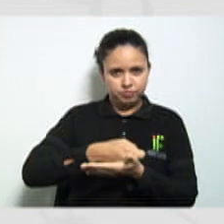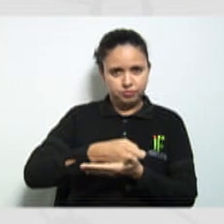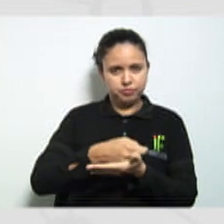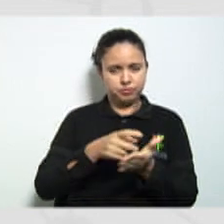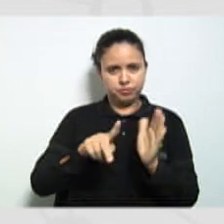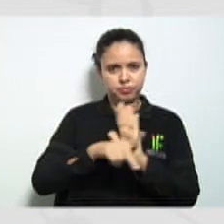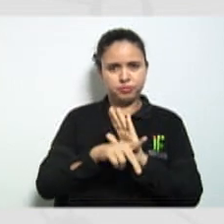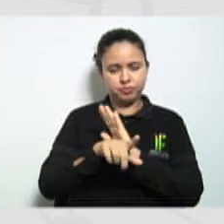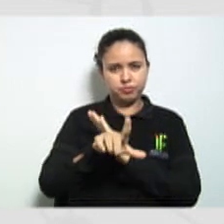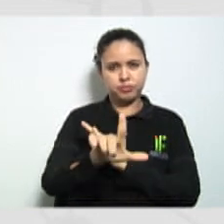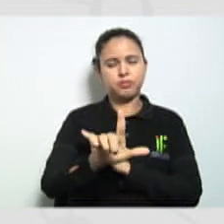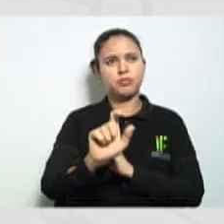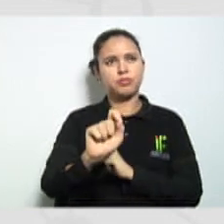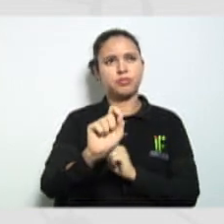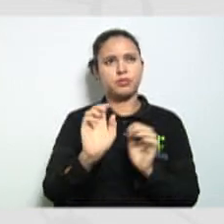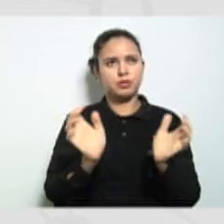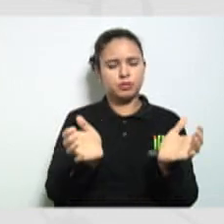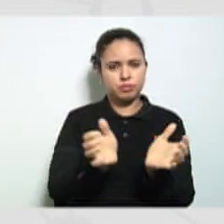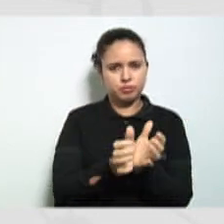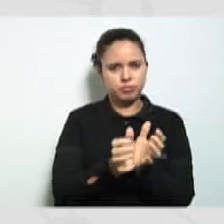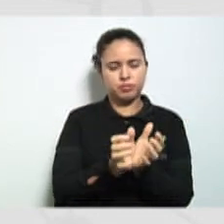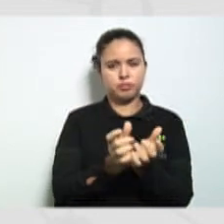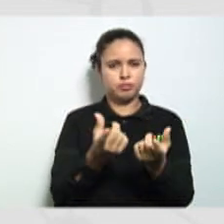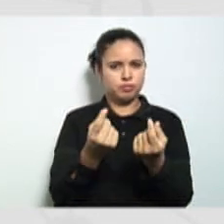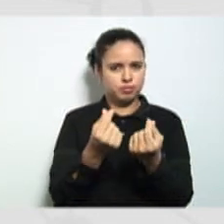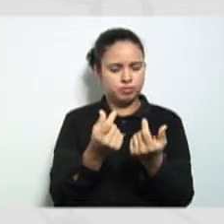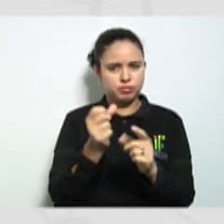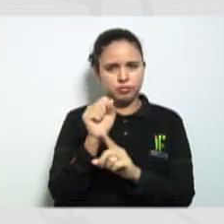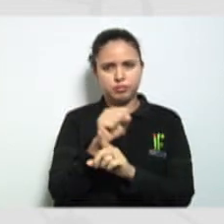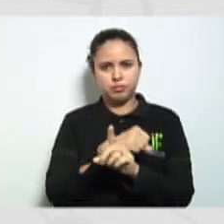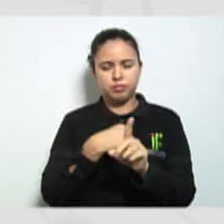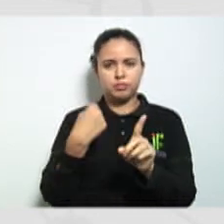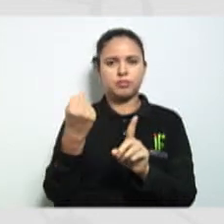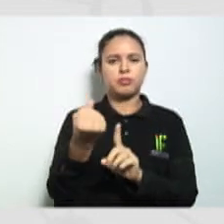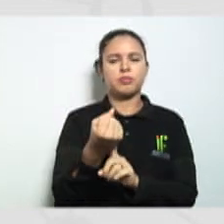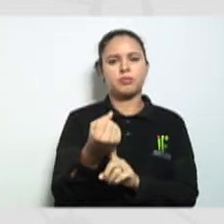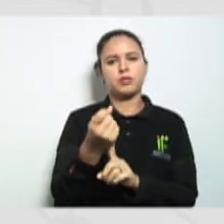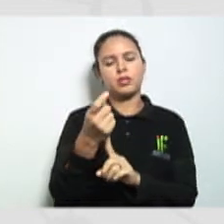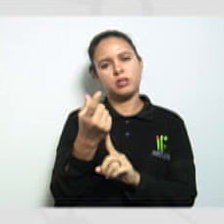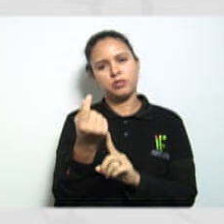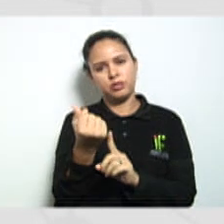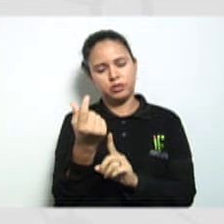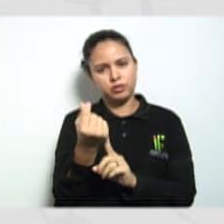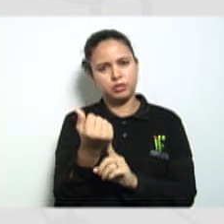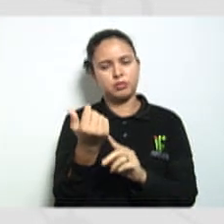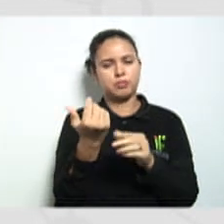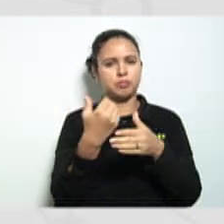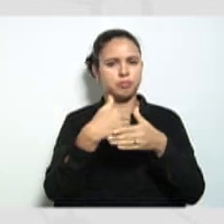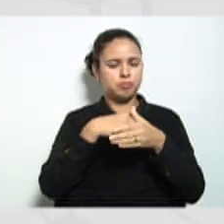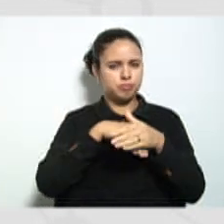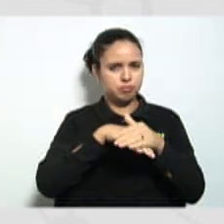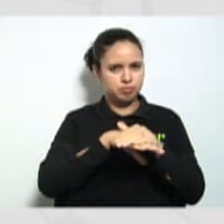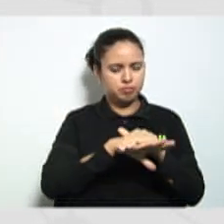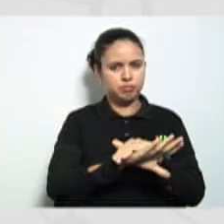temos capital social. Você sabe o que é capital social? É aquele recurso financeiro que o